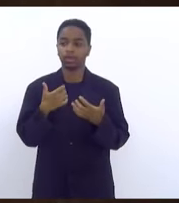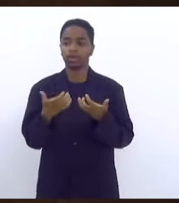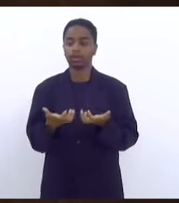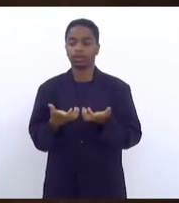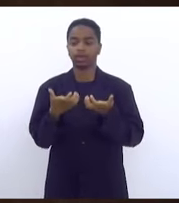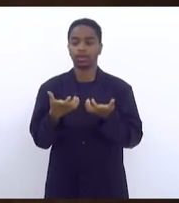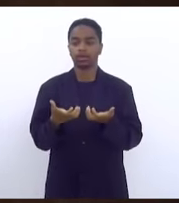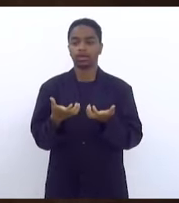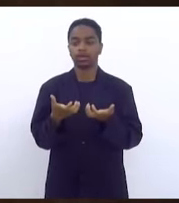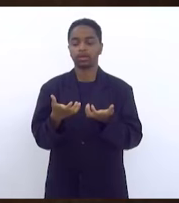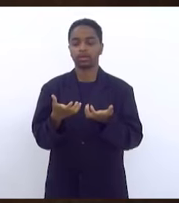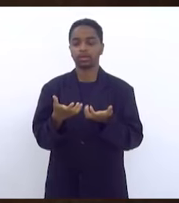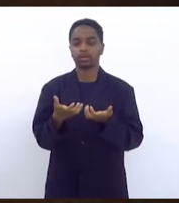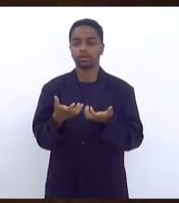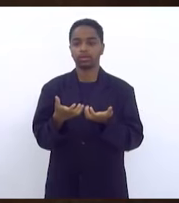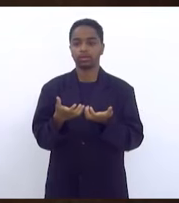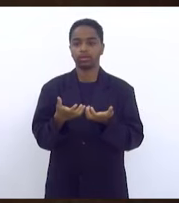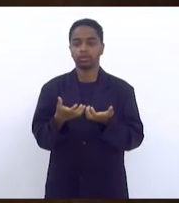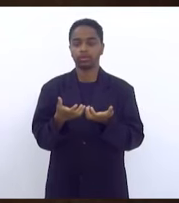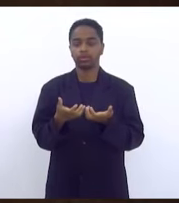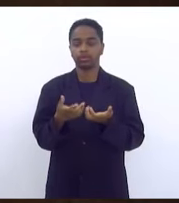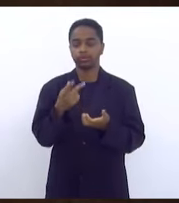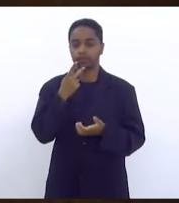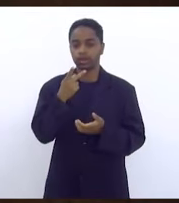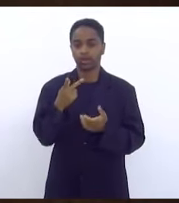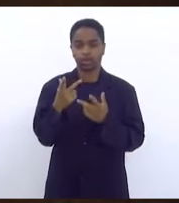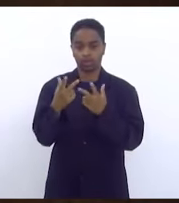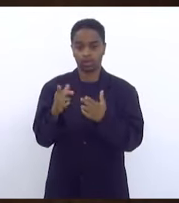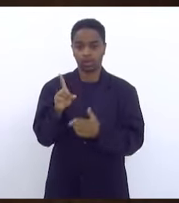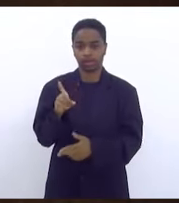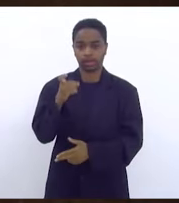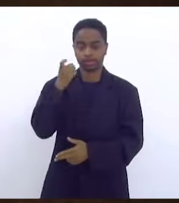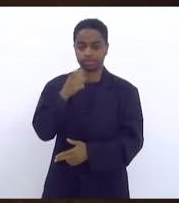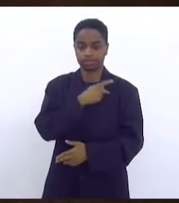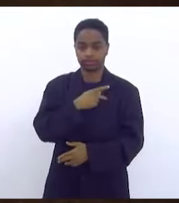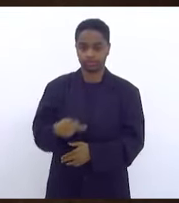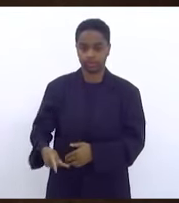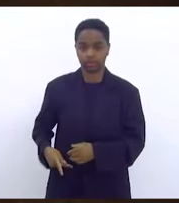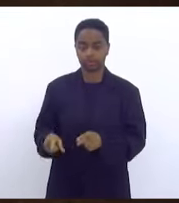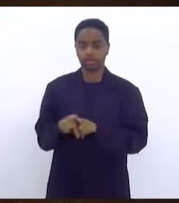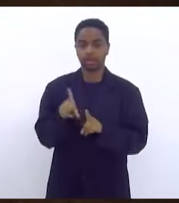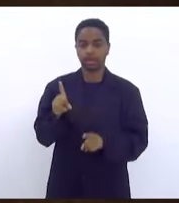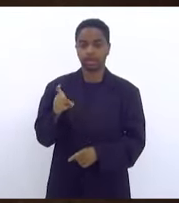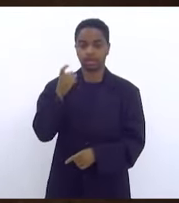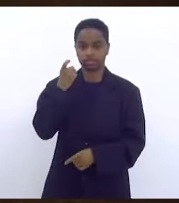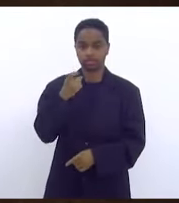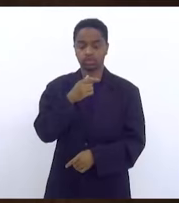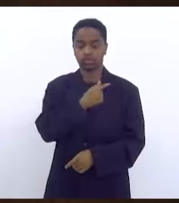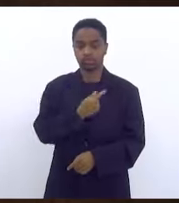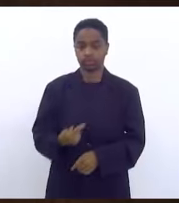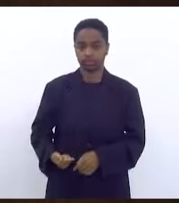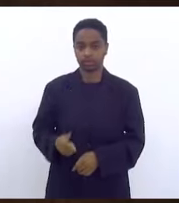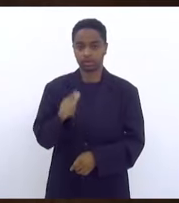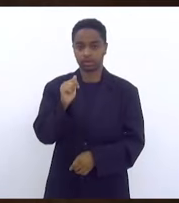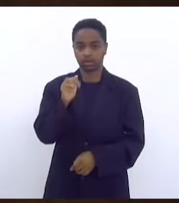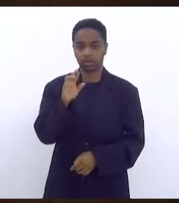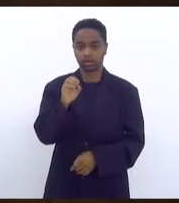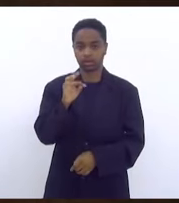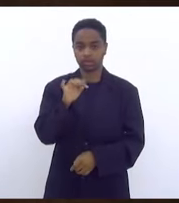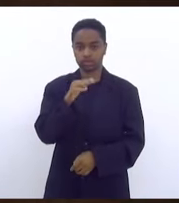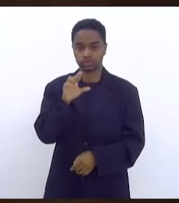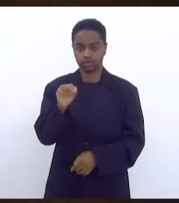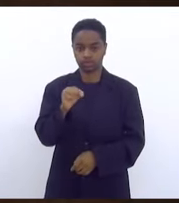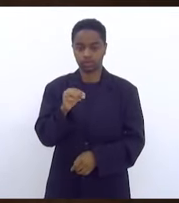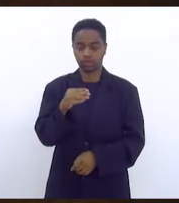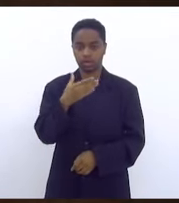usar a forma que o ex-prefeito, né, ex-governador Garotinho, pai do prefeito Vladimir Garotinho, do menininho